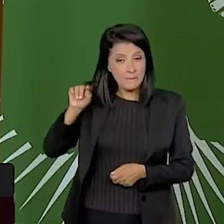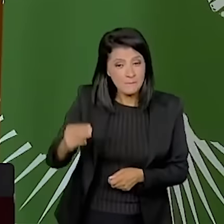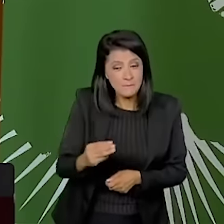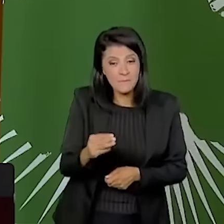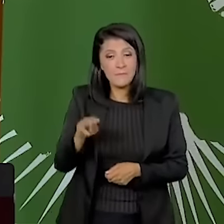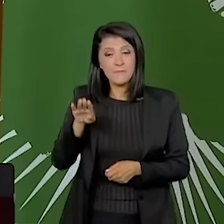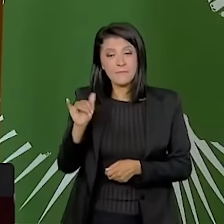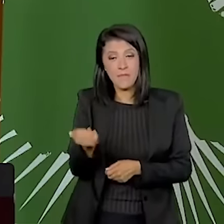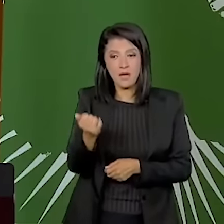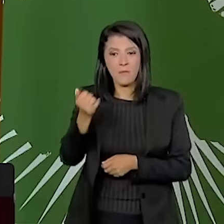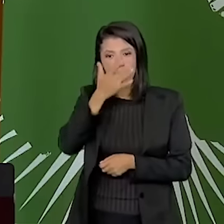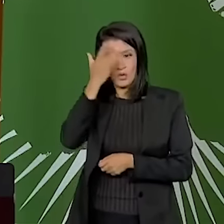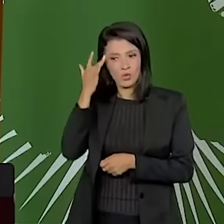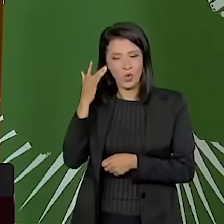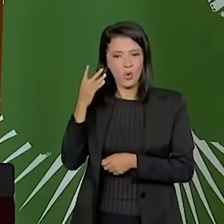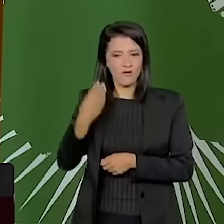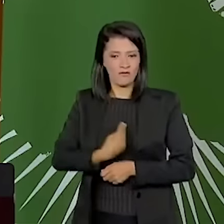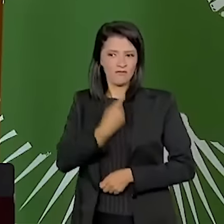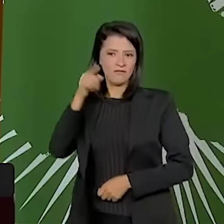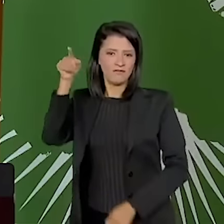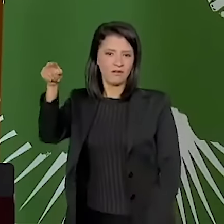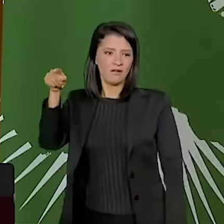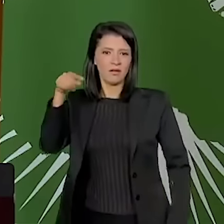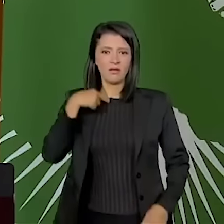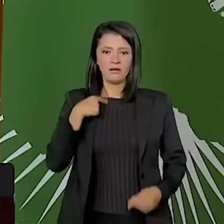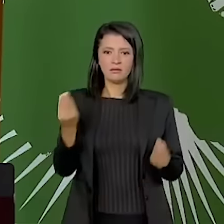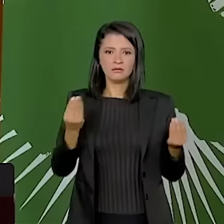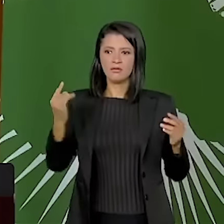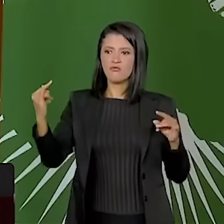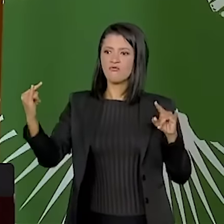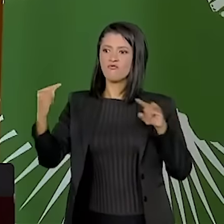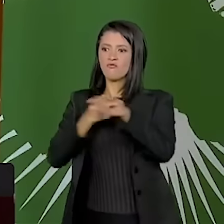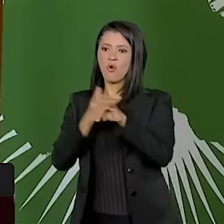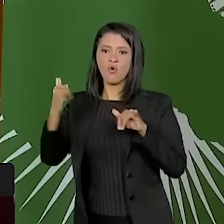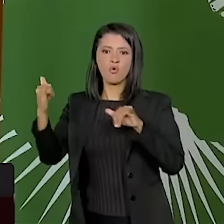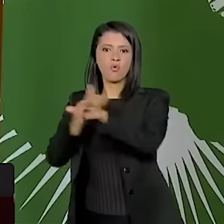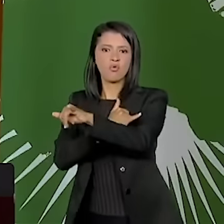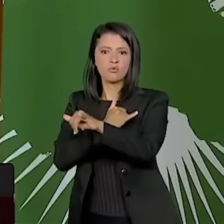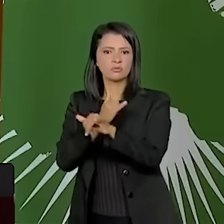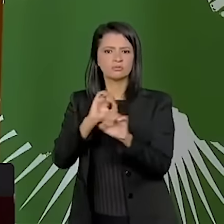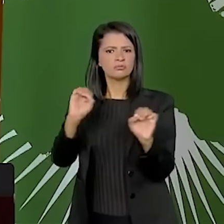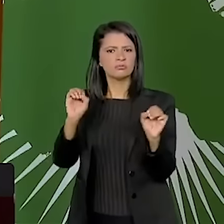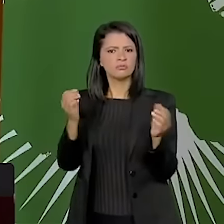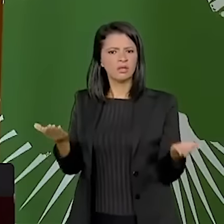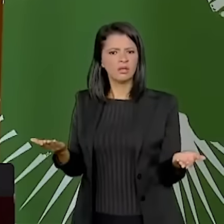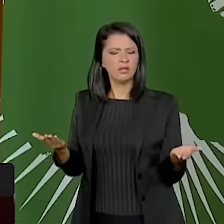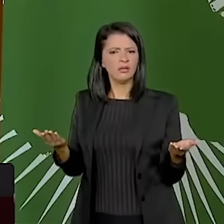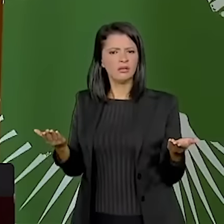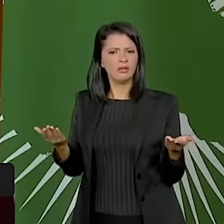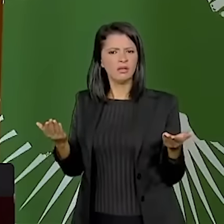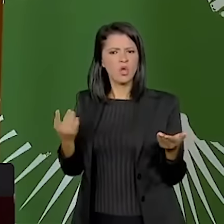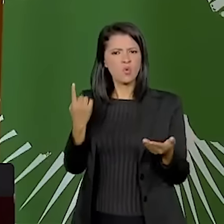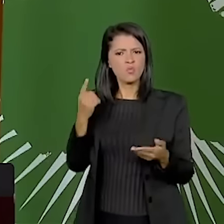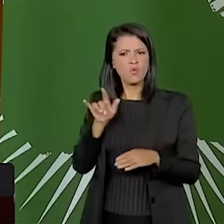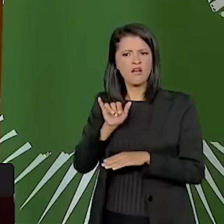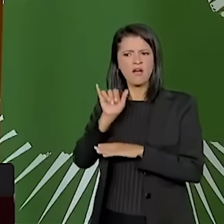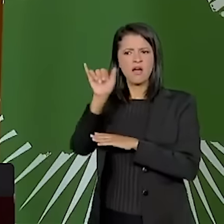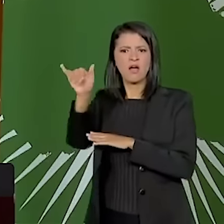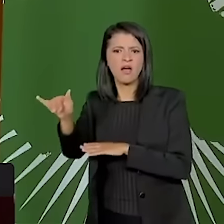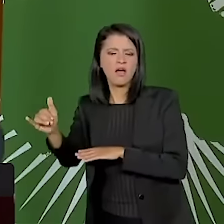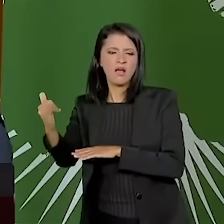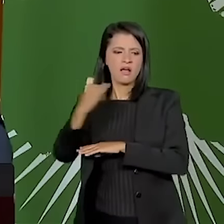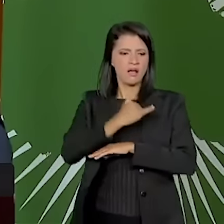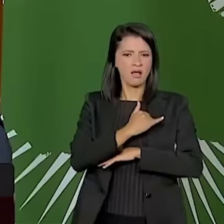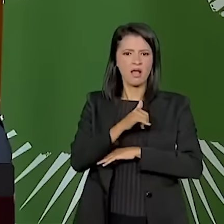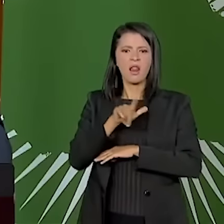200 no Brasil, e a gente não tem um voo. não tem um avião que transita entre Lagos de